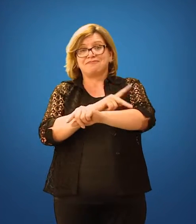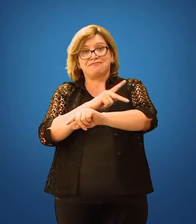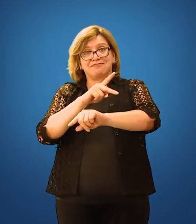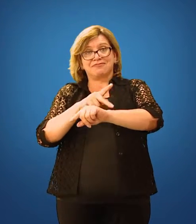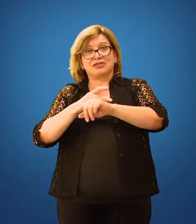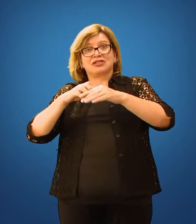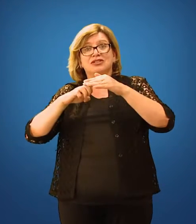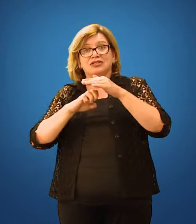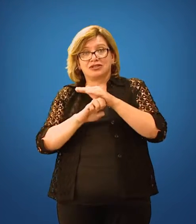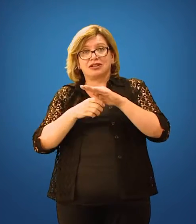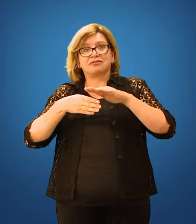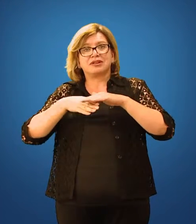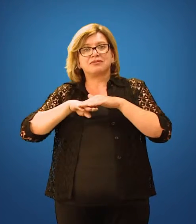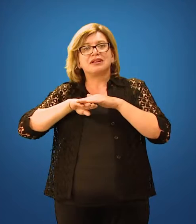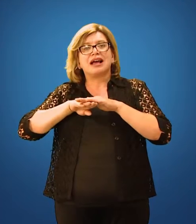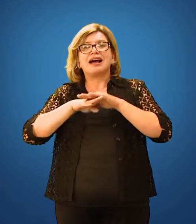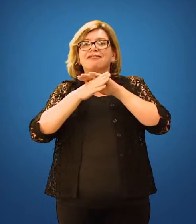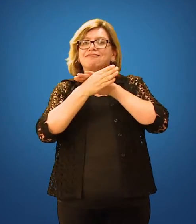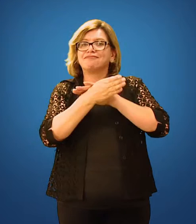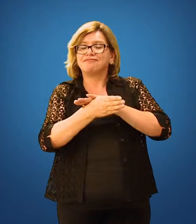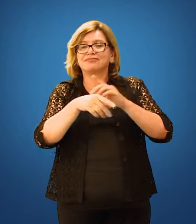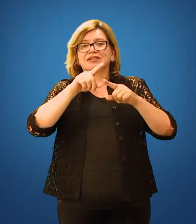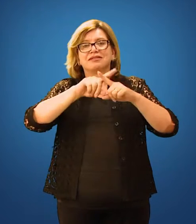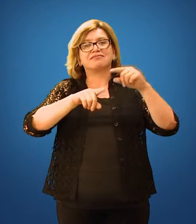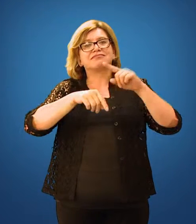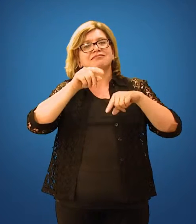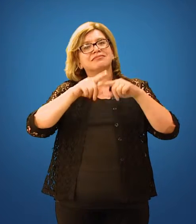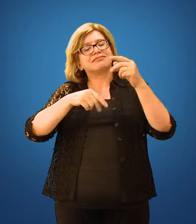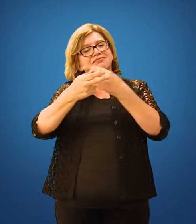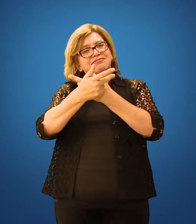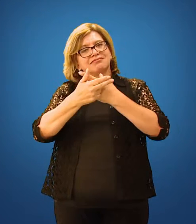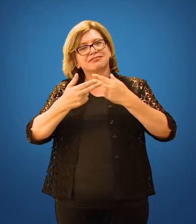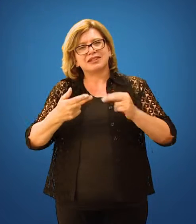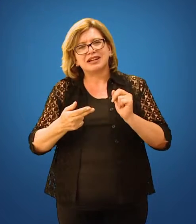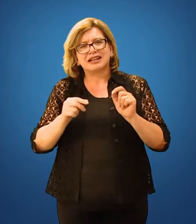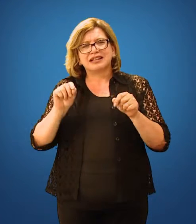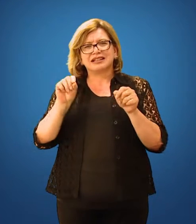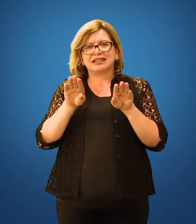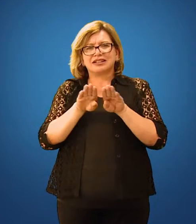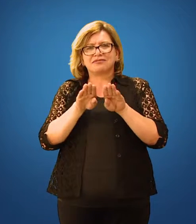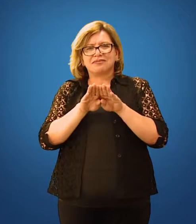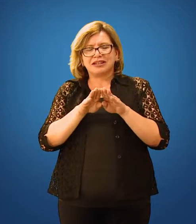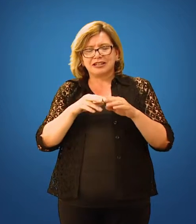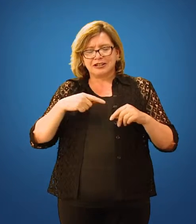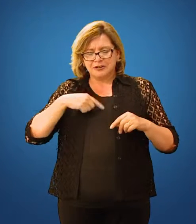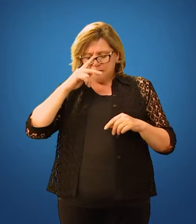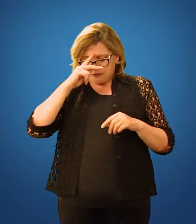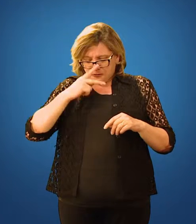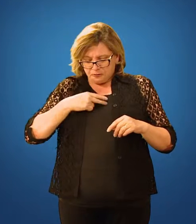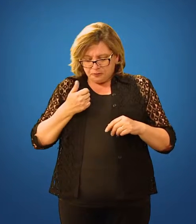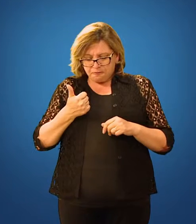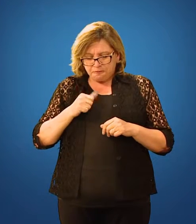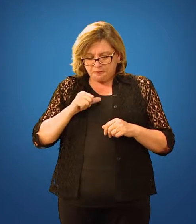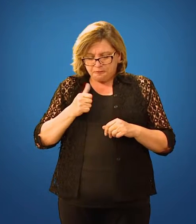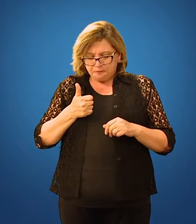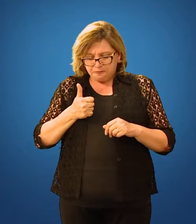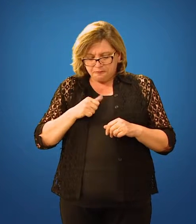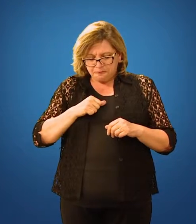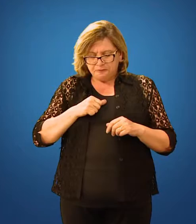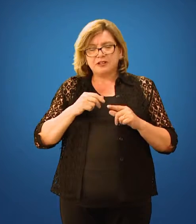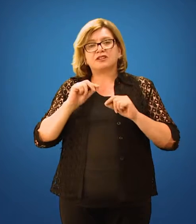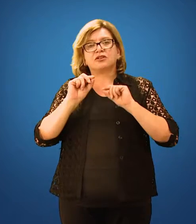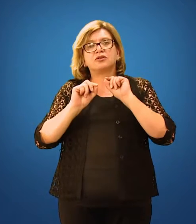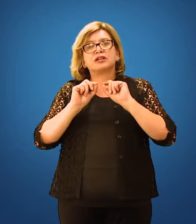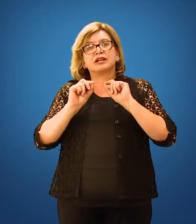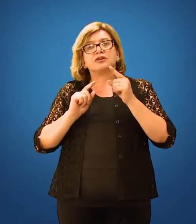vamos ter que adaptar esses materiais. Nós vamos ter que criar condições para a autoavaliação. O foco da pedagogia empreendedora